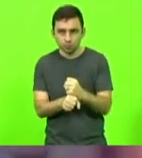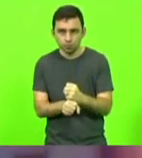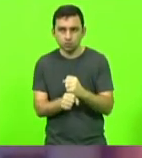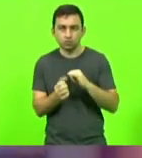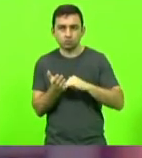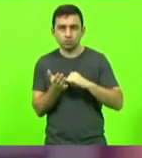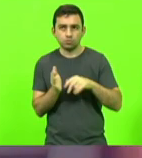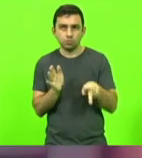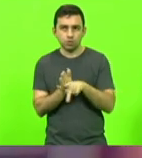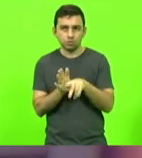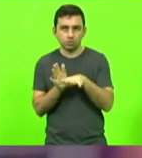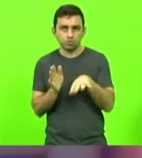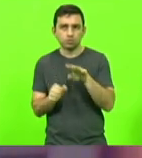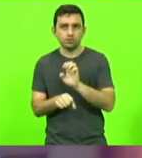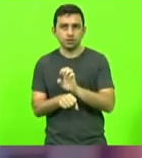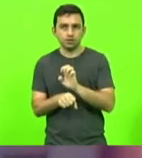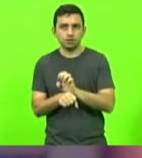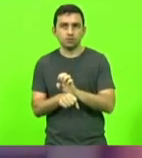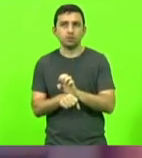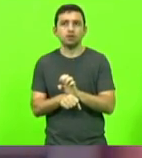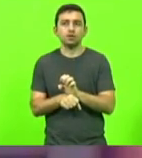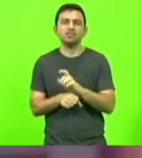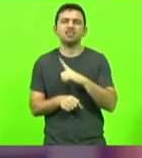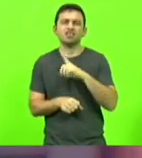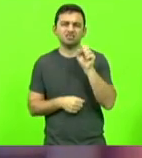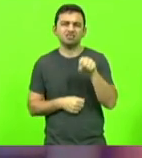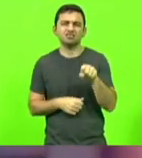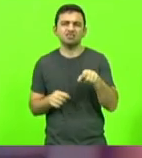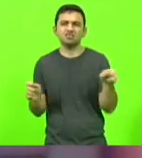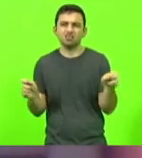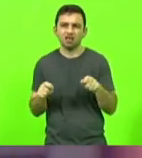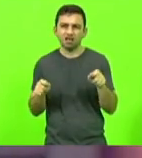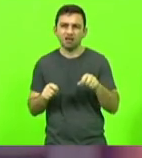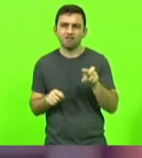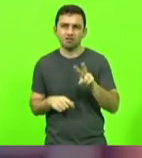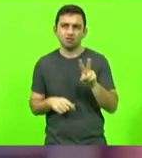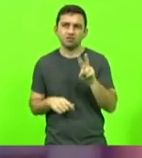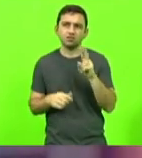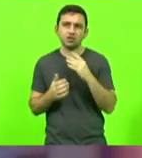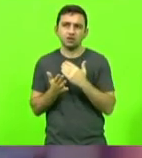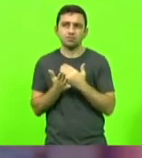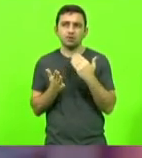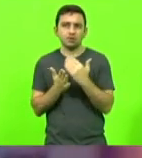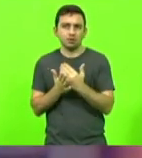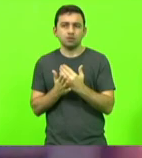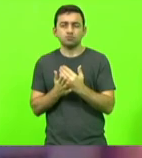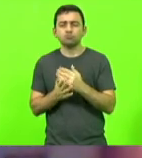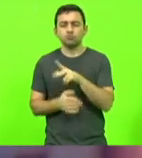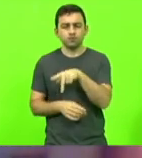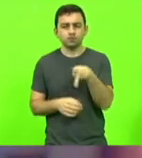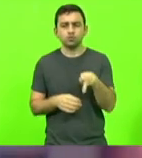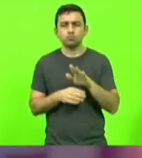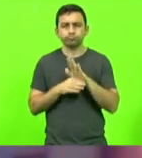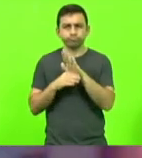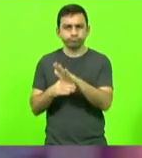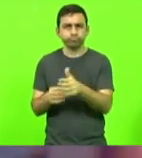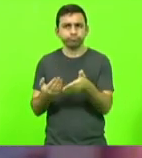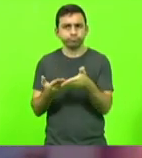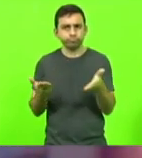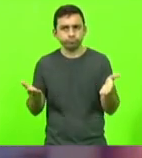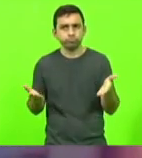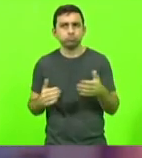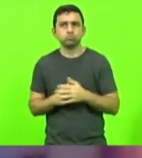cômputo dos inativos, nós temos, sim, condições de valorizar a carreira do professor em Santa Catarina,